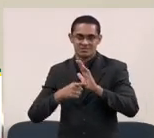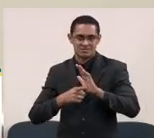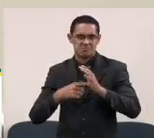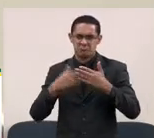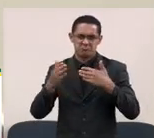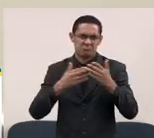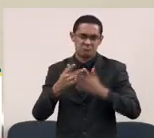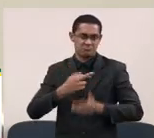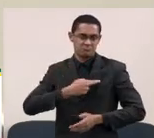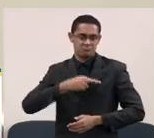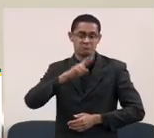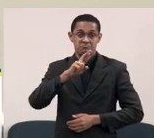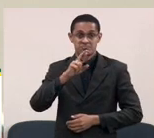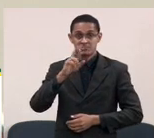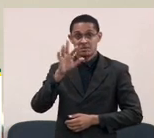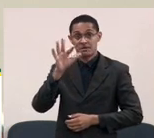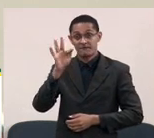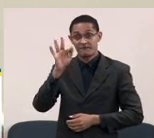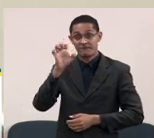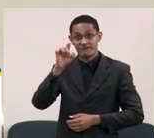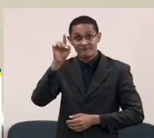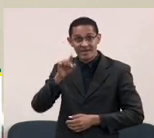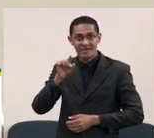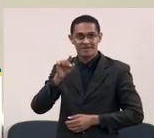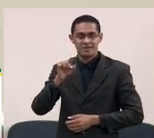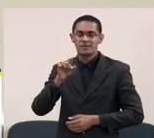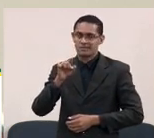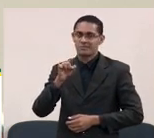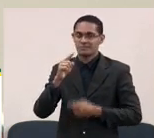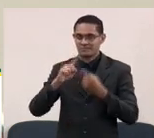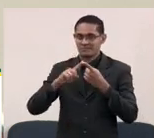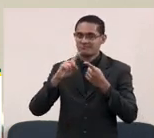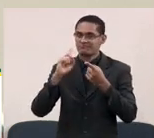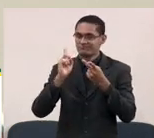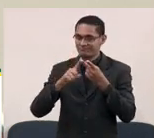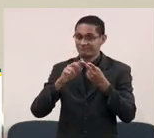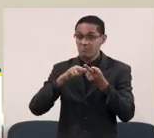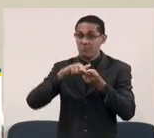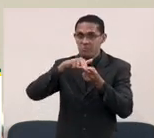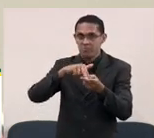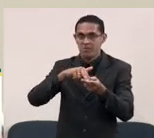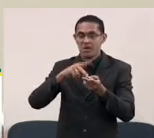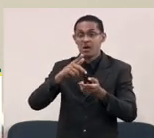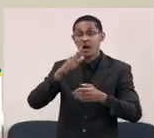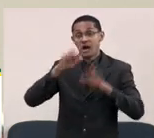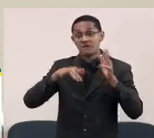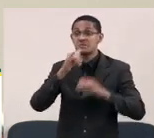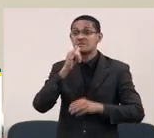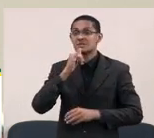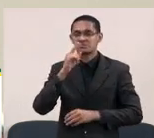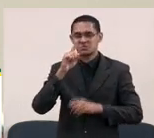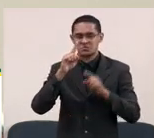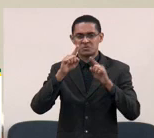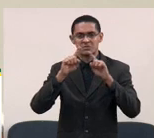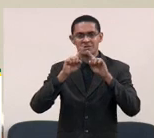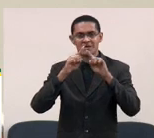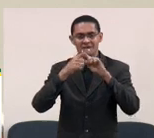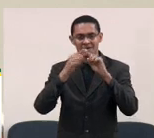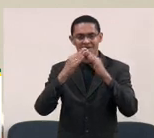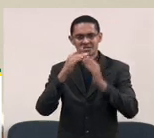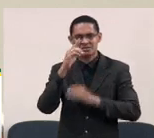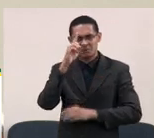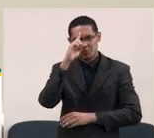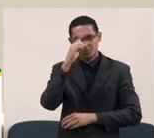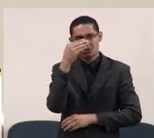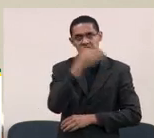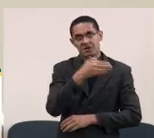Ter fé e obras. Não adianta o cara ir todo dia à igreja ou ao templo que frequenta e